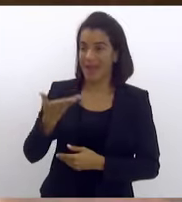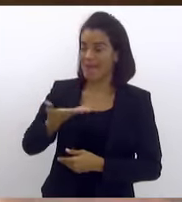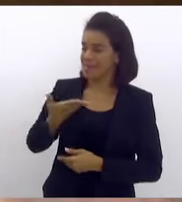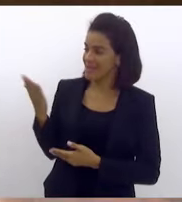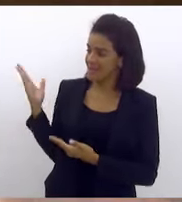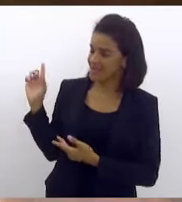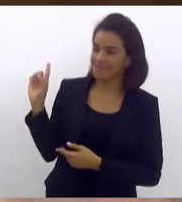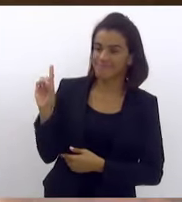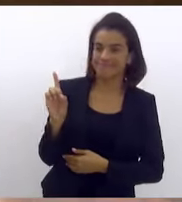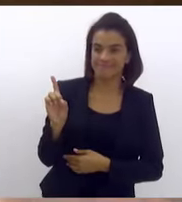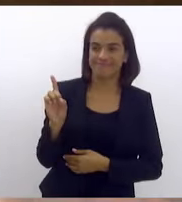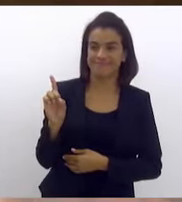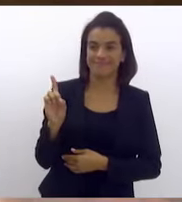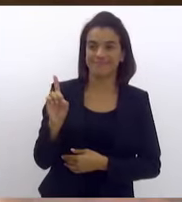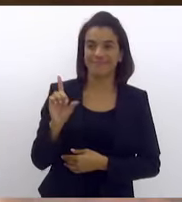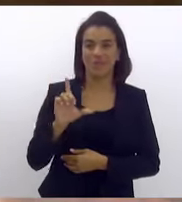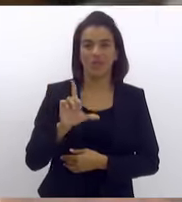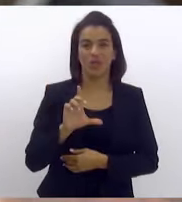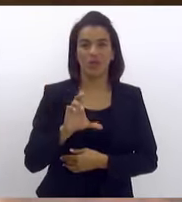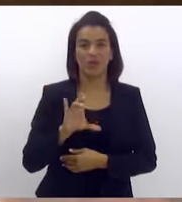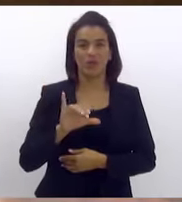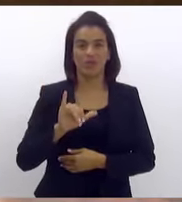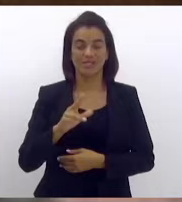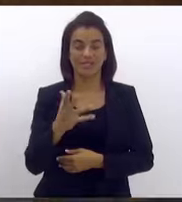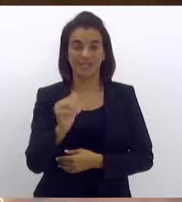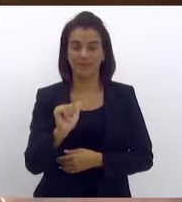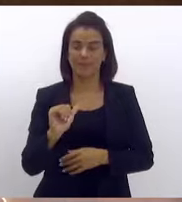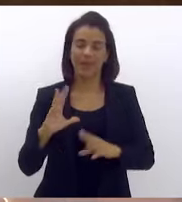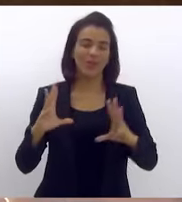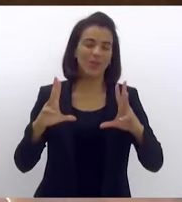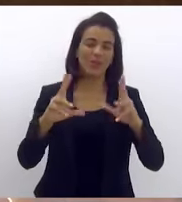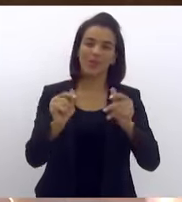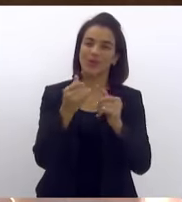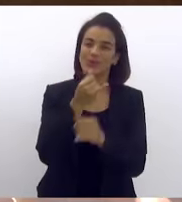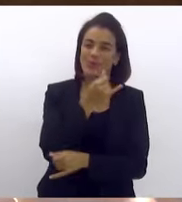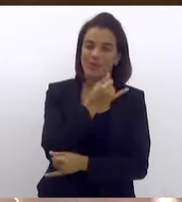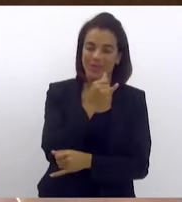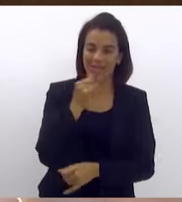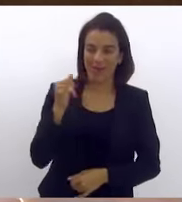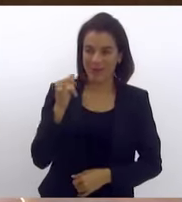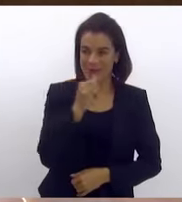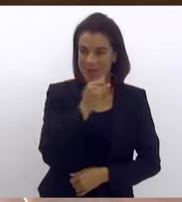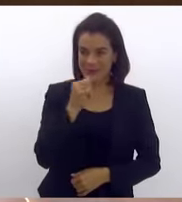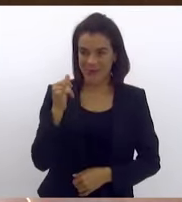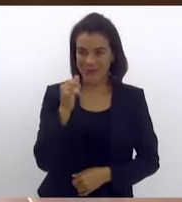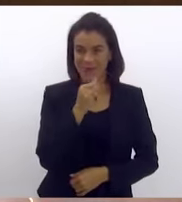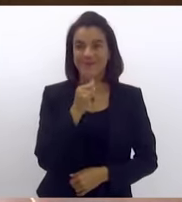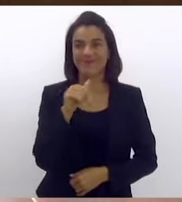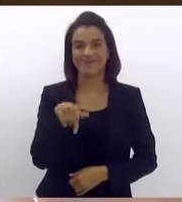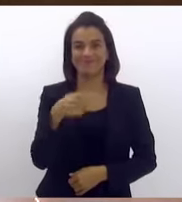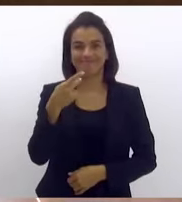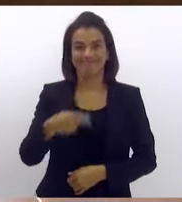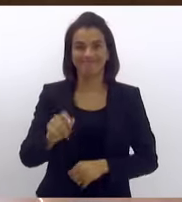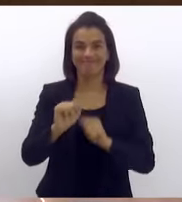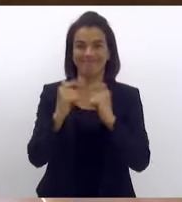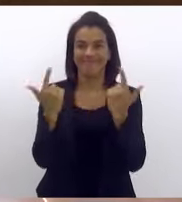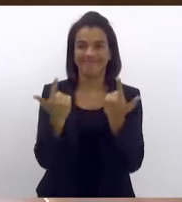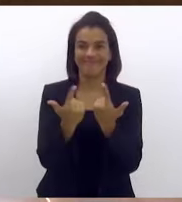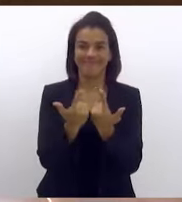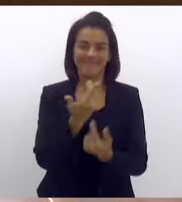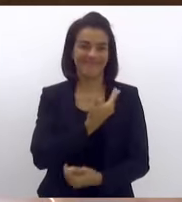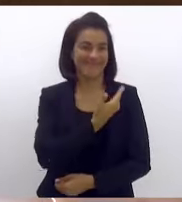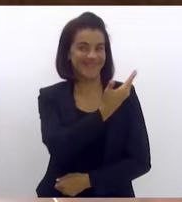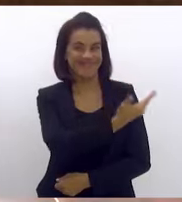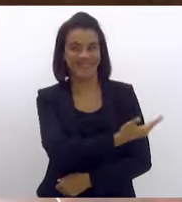Lucinha. Primeiro, saudar todos os tricolores dessa casa, que nos assiste também, como Lucinha, que está aqui do meu